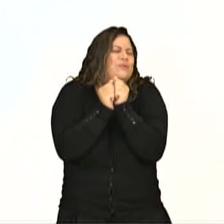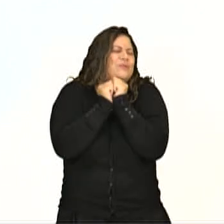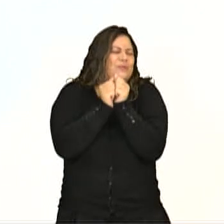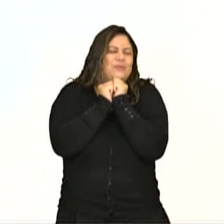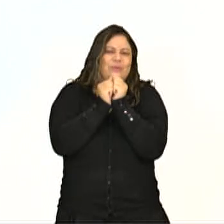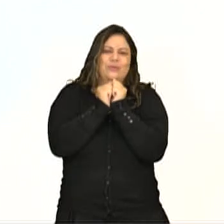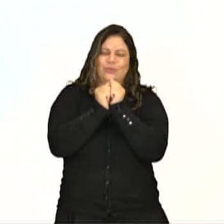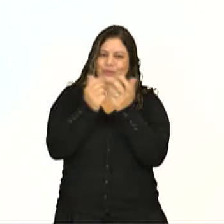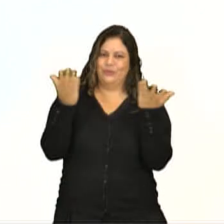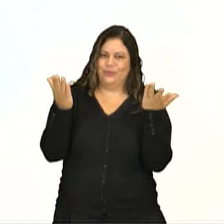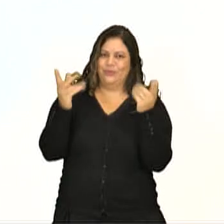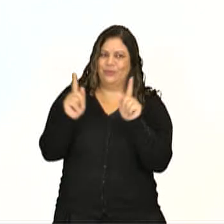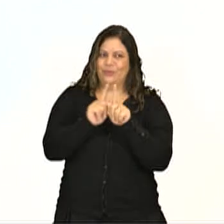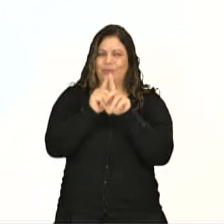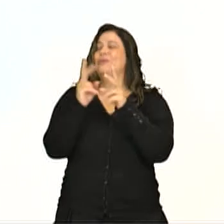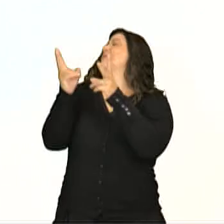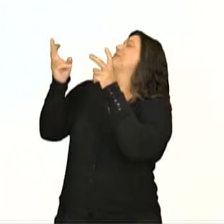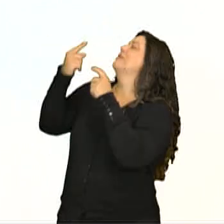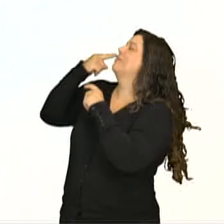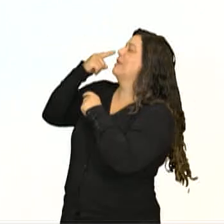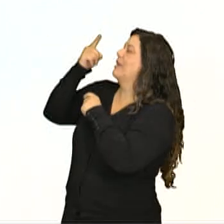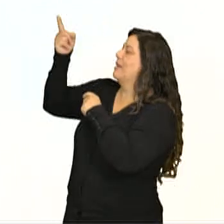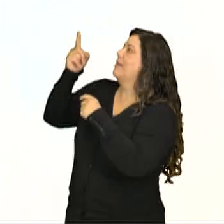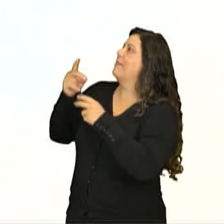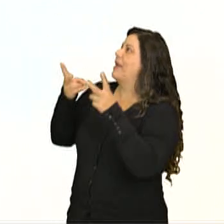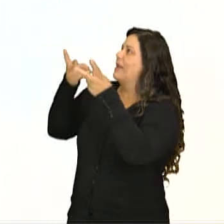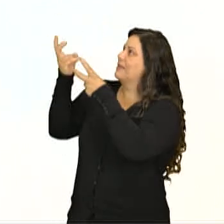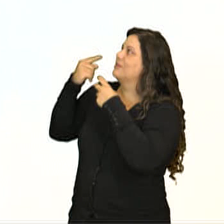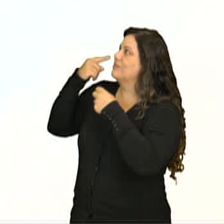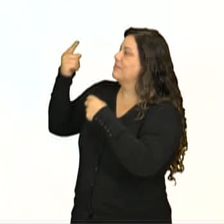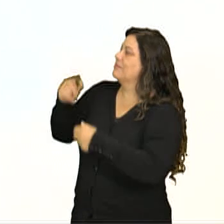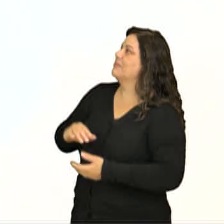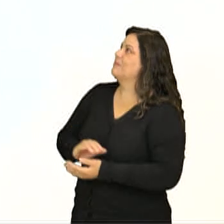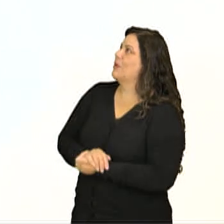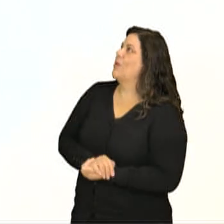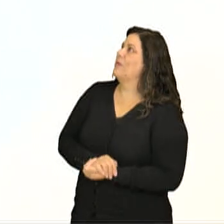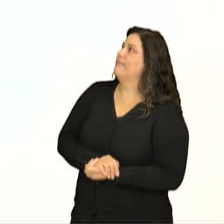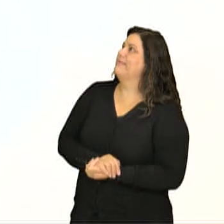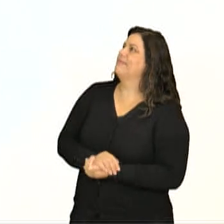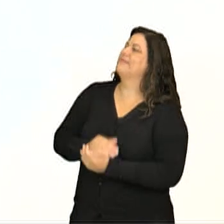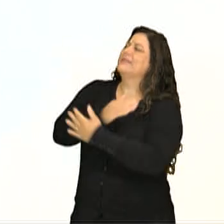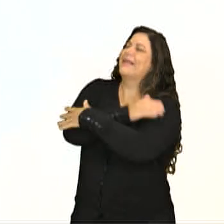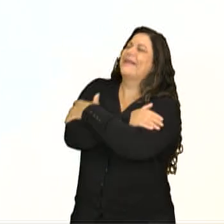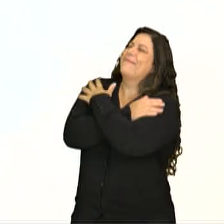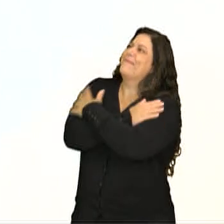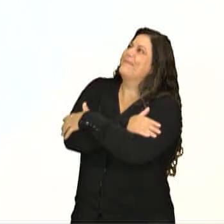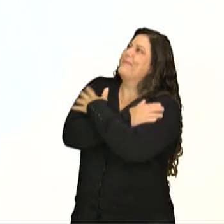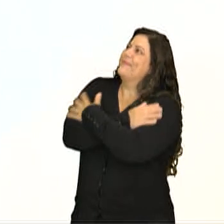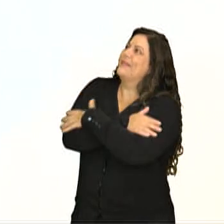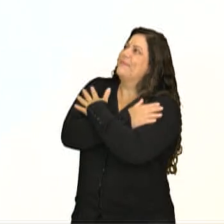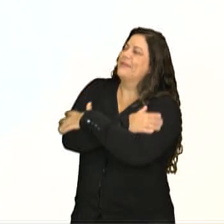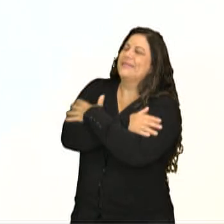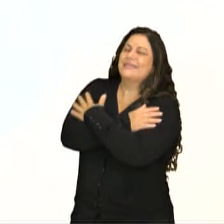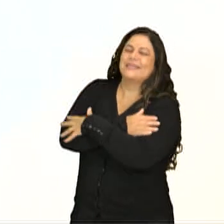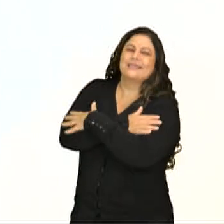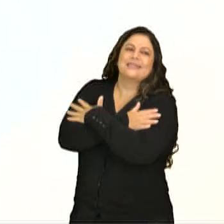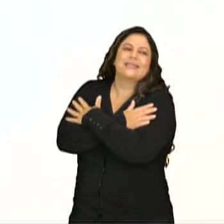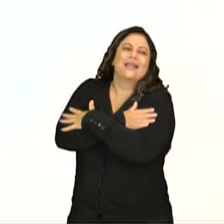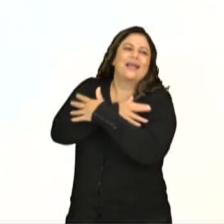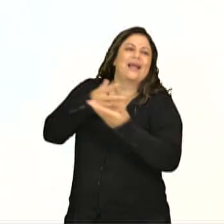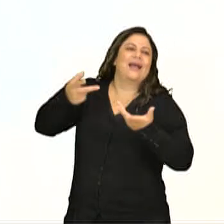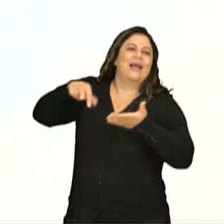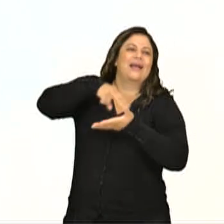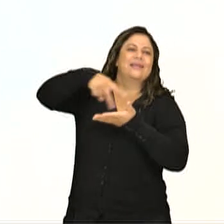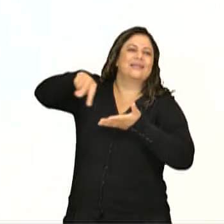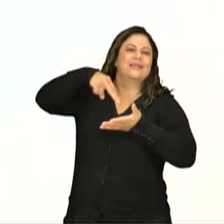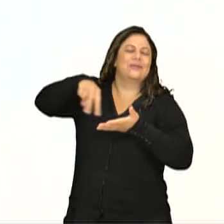Então, pelas imagens nós vemos, é uma dança que ela é realizada totalmente abraçada. E essa questão do abraçar, do